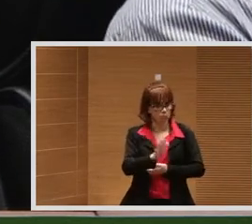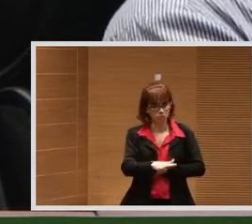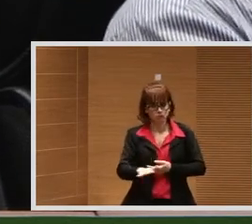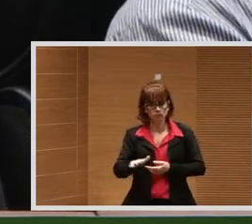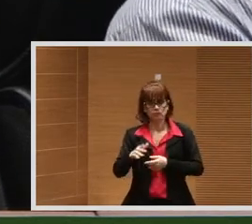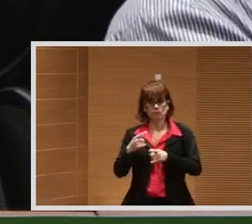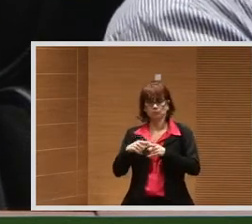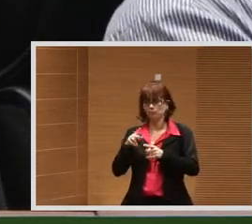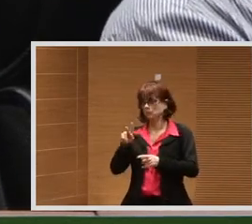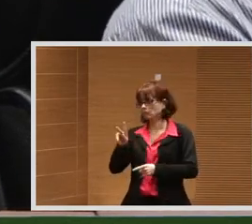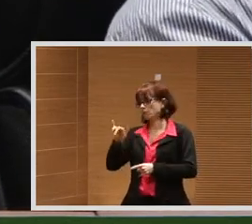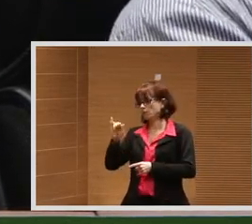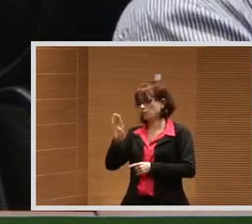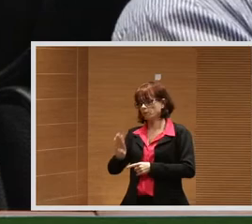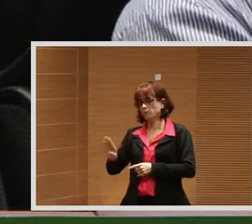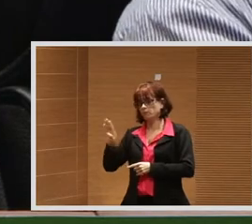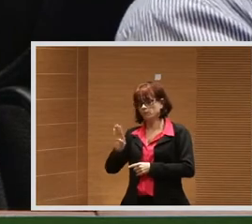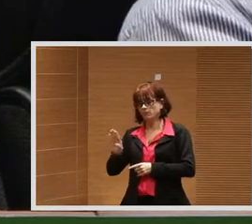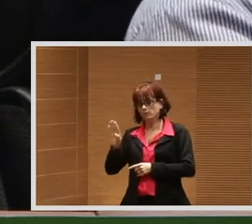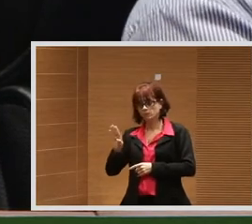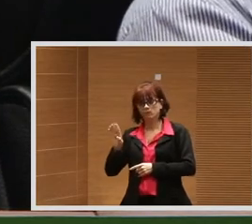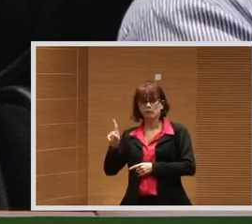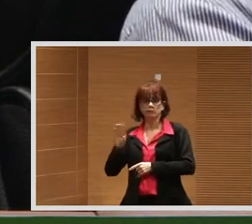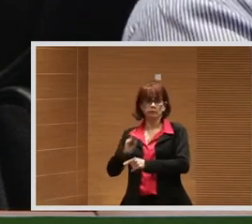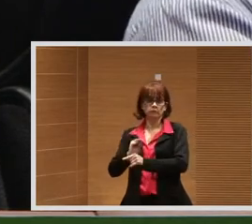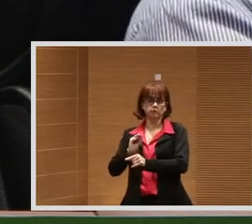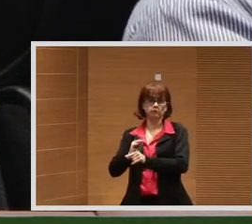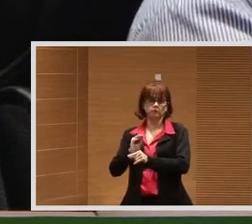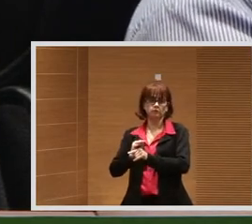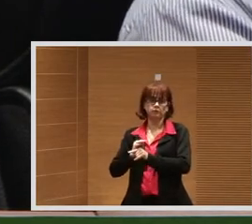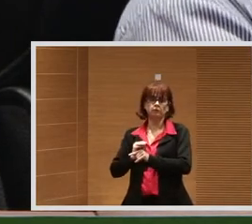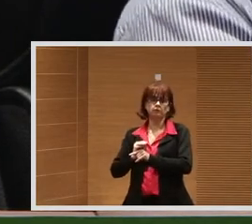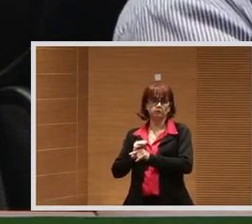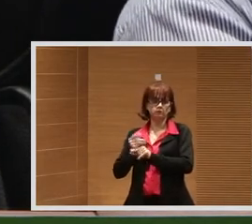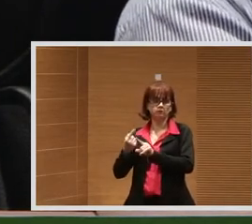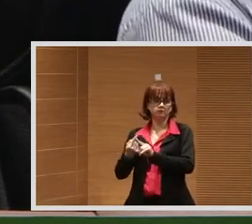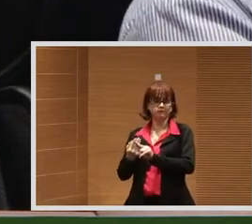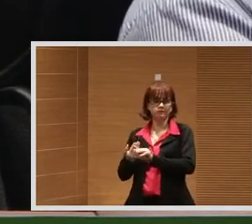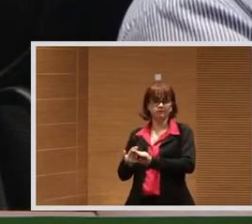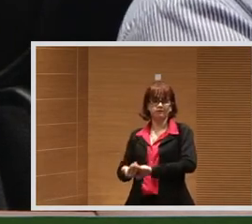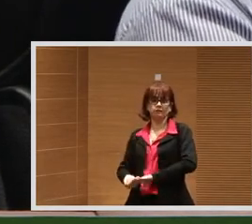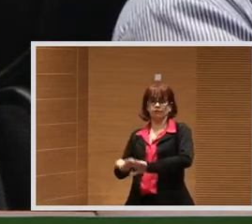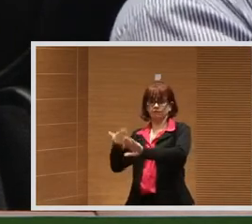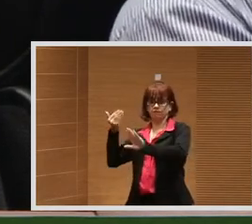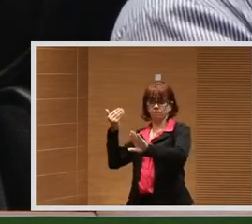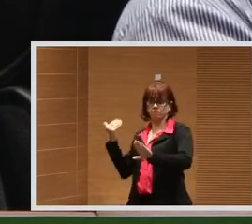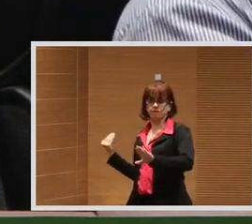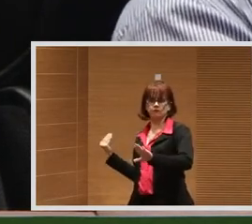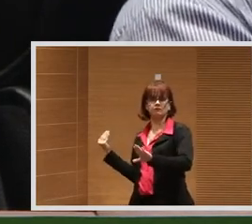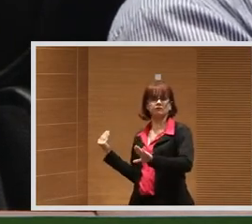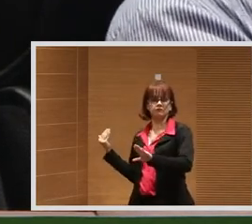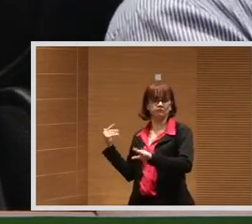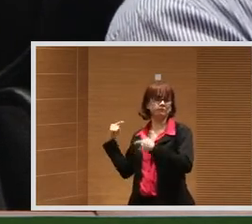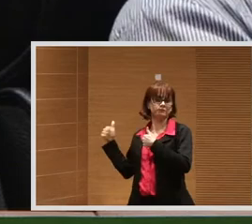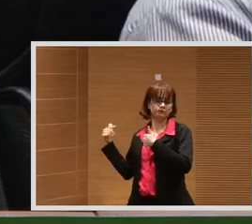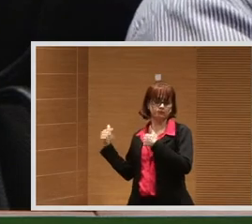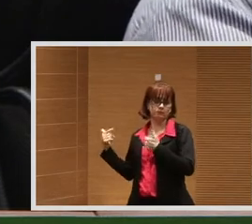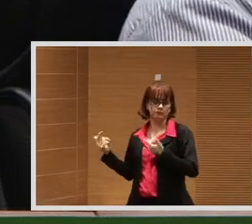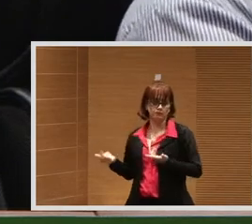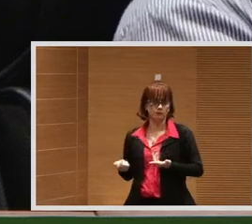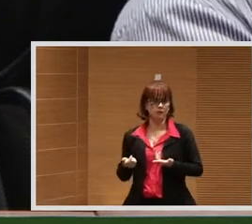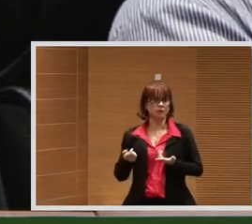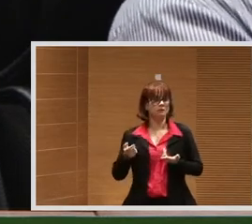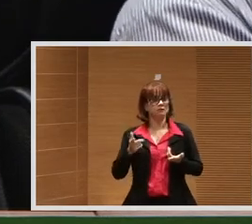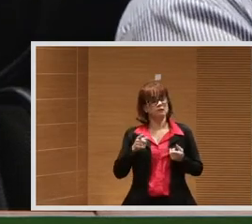pai biológico, né, o mantenedor da casa, se afasta durante tanto tempo? São casos dificílimos, às vezes, atravessamentos do